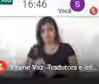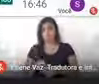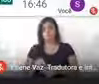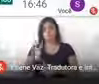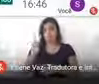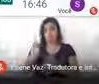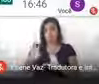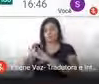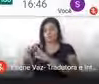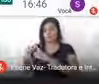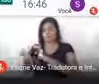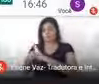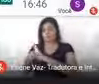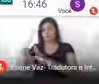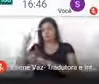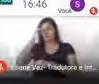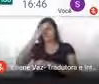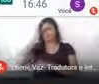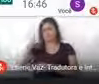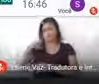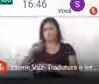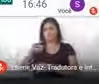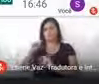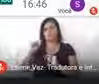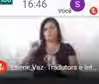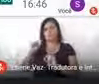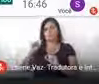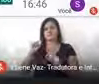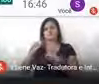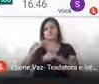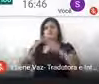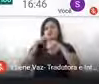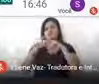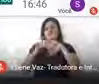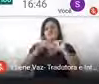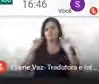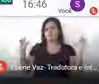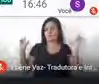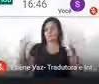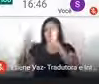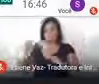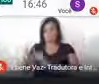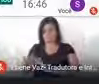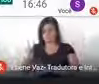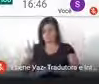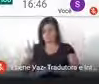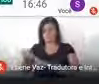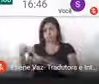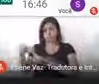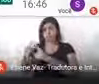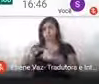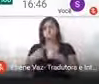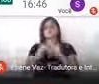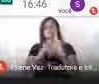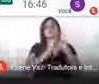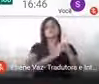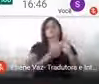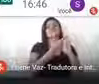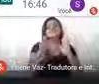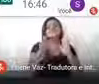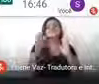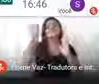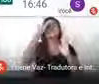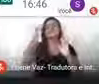japoneses, que é a região do Vale do Acará recebeu desde o início do século XX, uma leva muito grande de imigrantes japoneses,